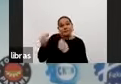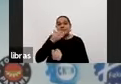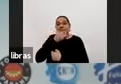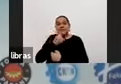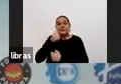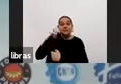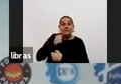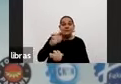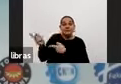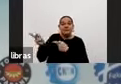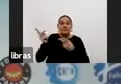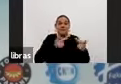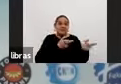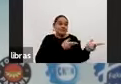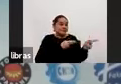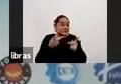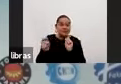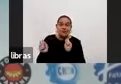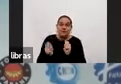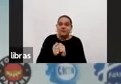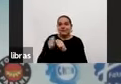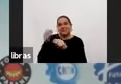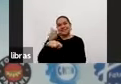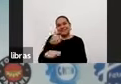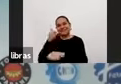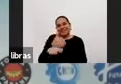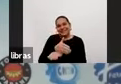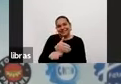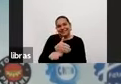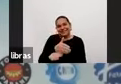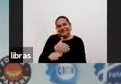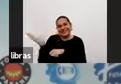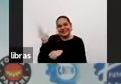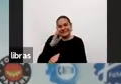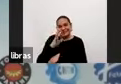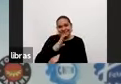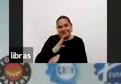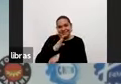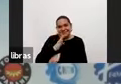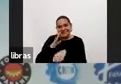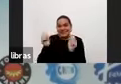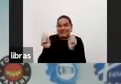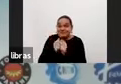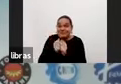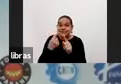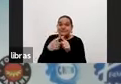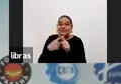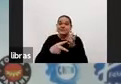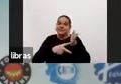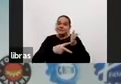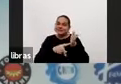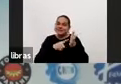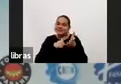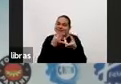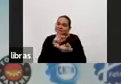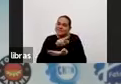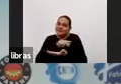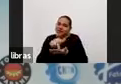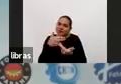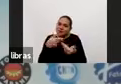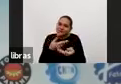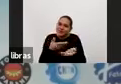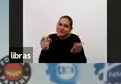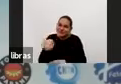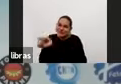seus esposos, participem juntos, venham conhecer juntos o que o sindicato tem para oferecer para vocês. Um grande